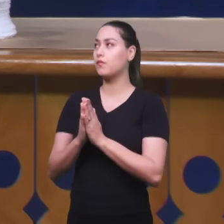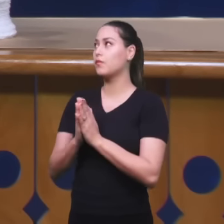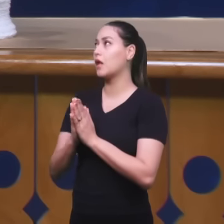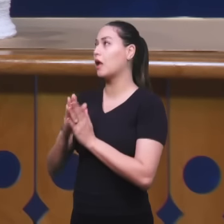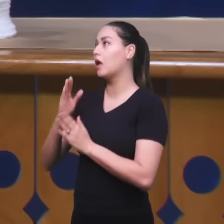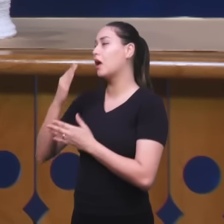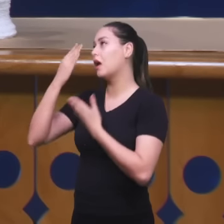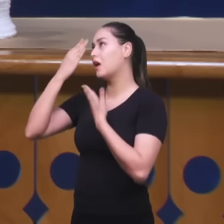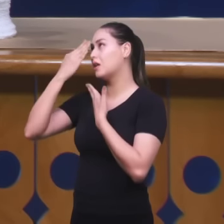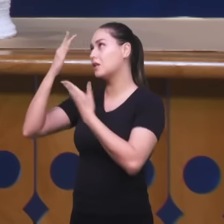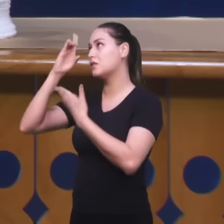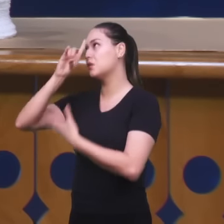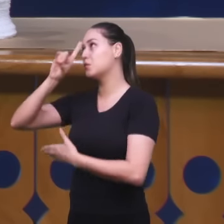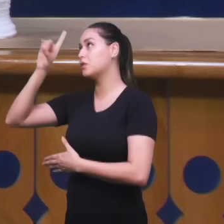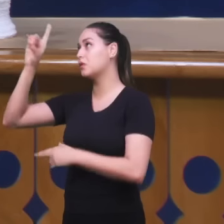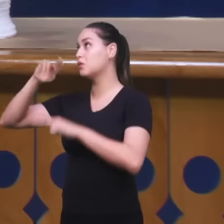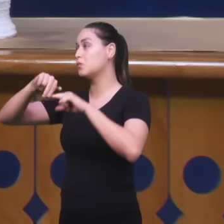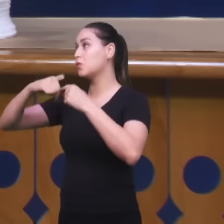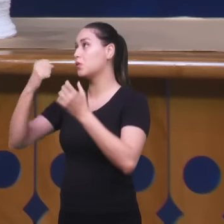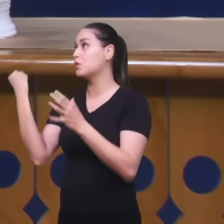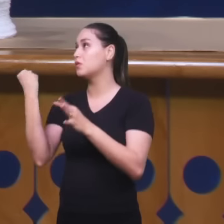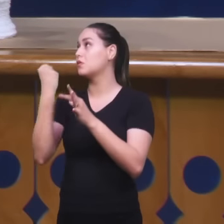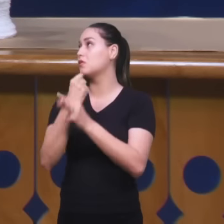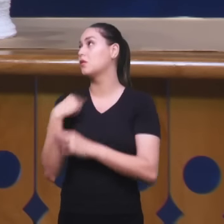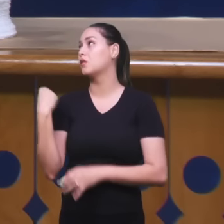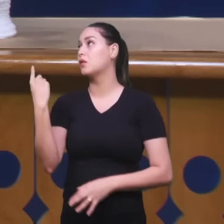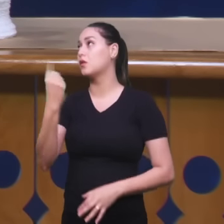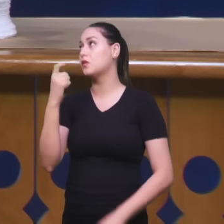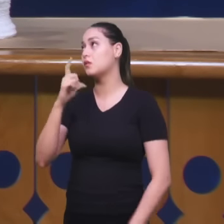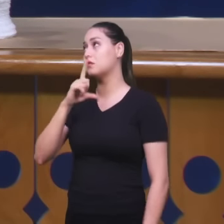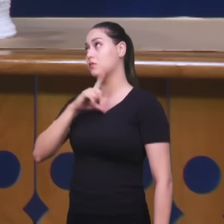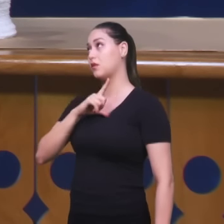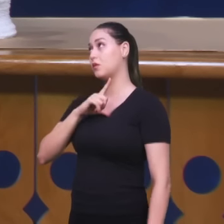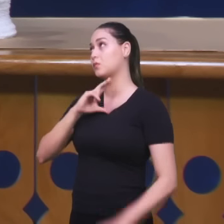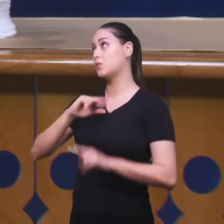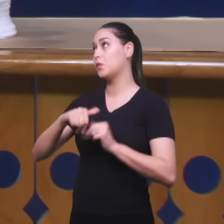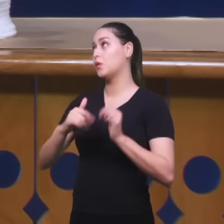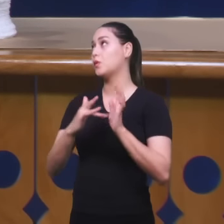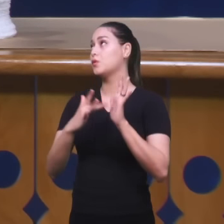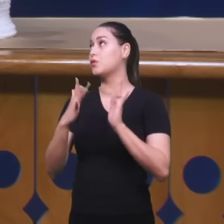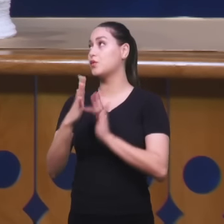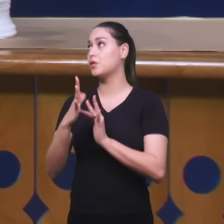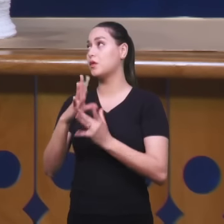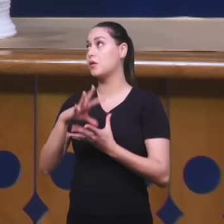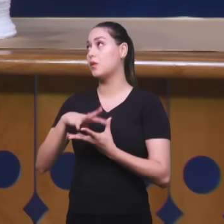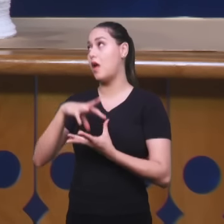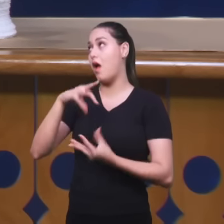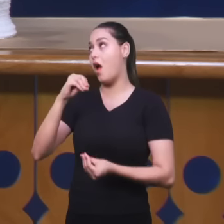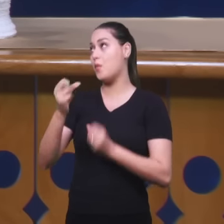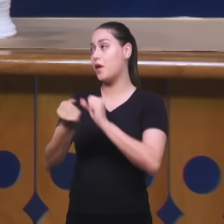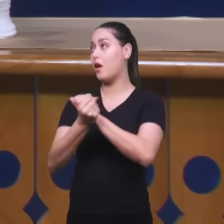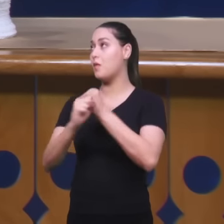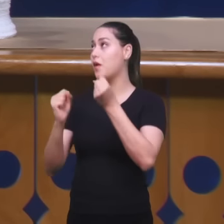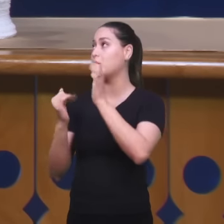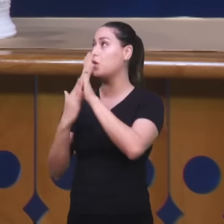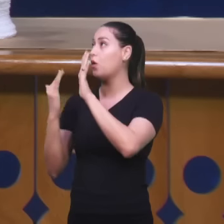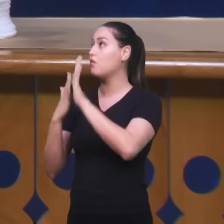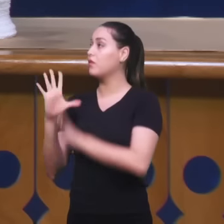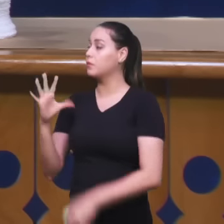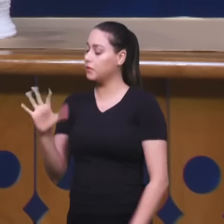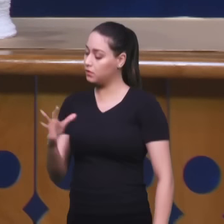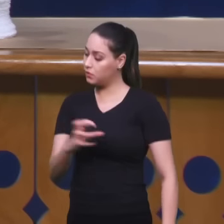Senhor Te bendizemos, ó Deus Pela segurança que nós temos em Jesus Pela nossa alma liberta Para te louvar,